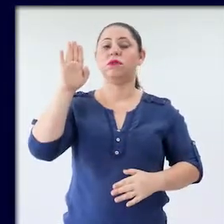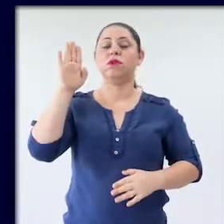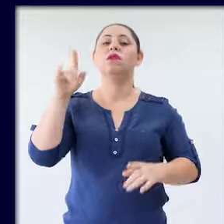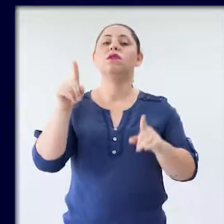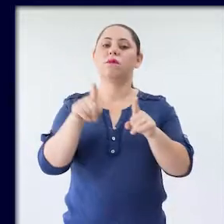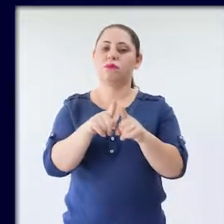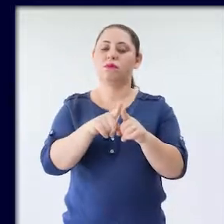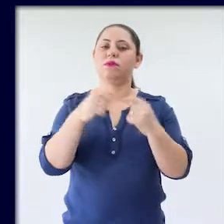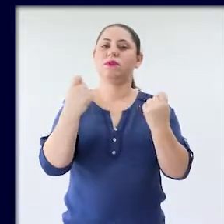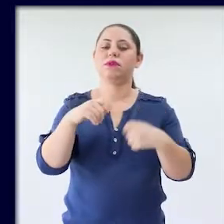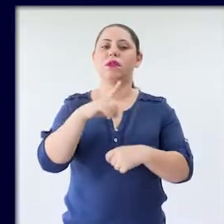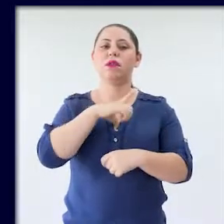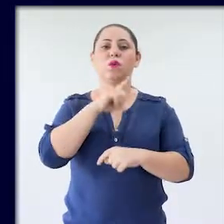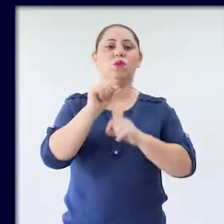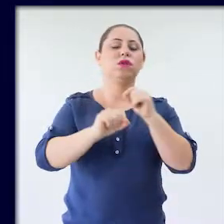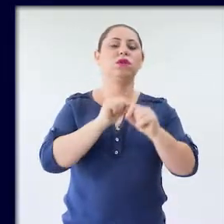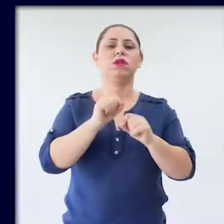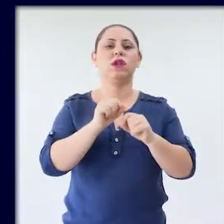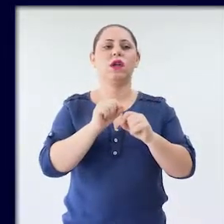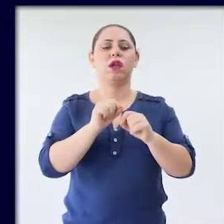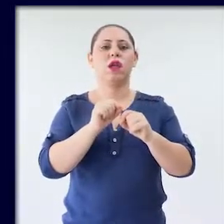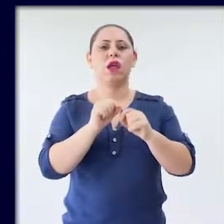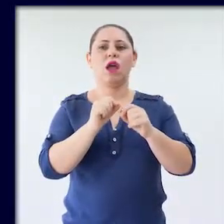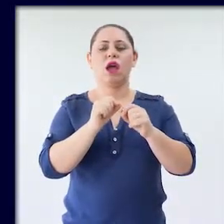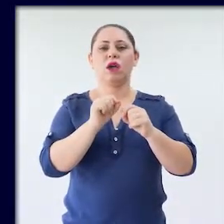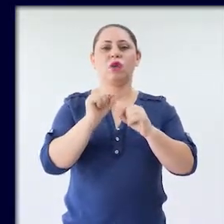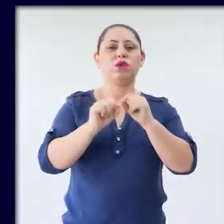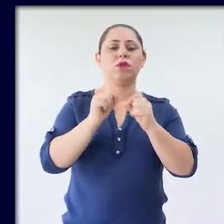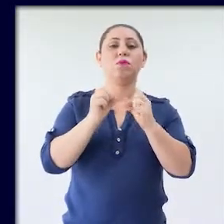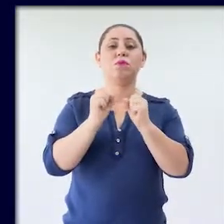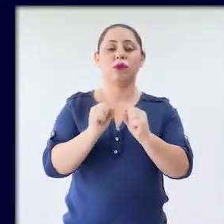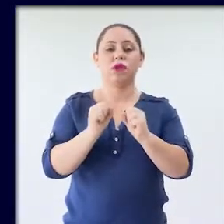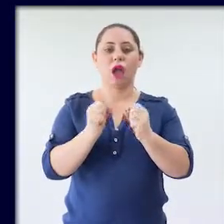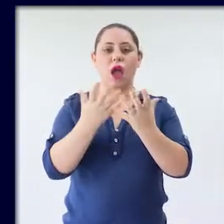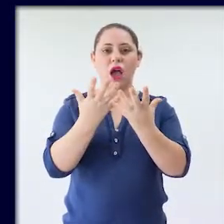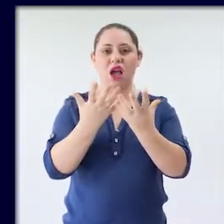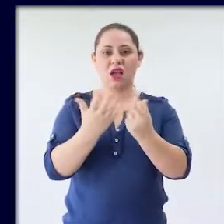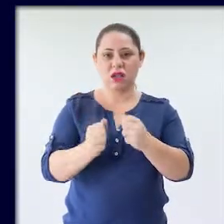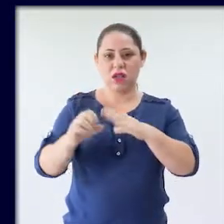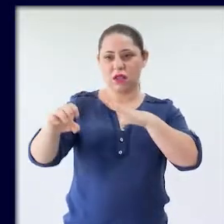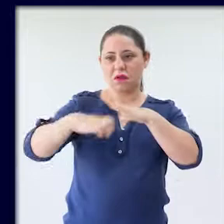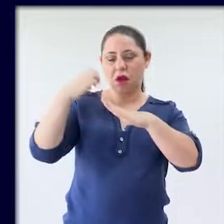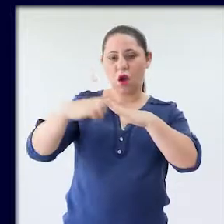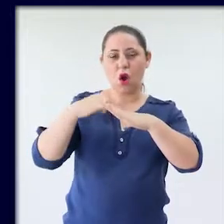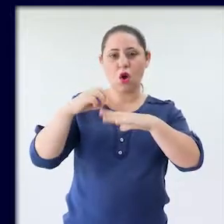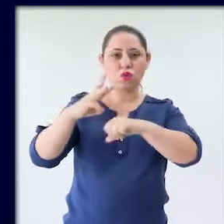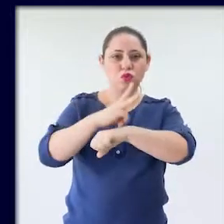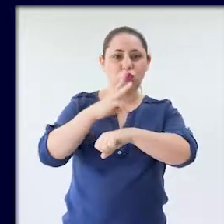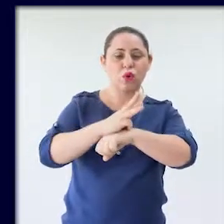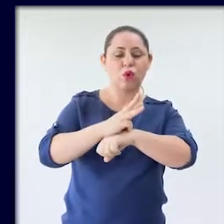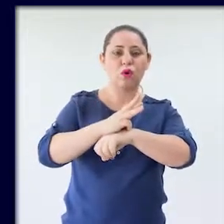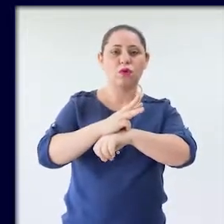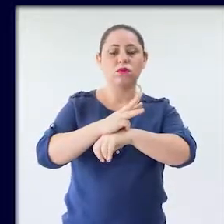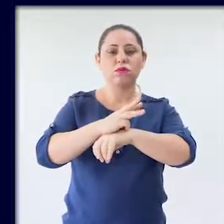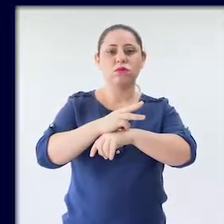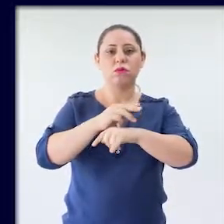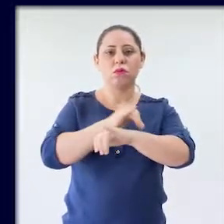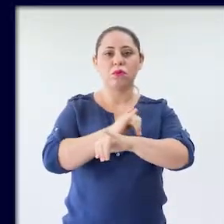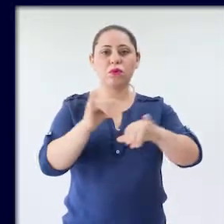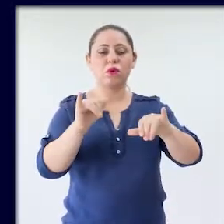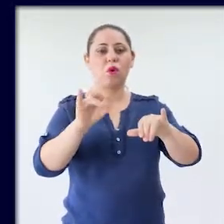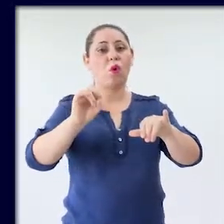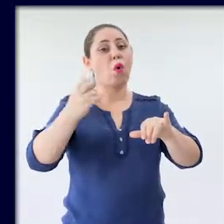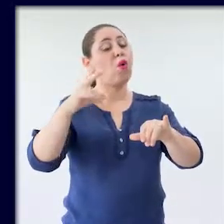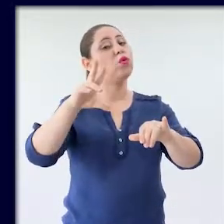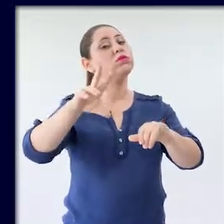de um mecanismo para que ele manifeste o seu desejo de não mais continuar recebendo essa propaganda. E,